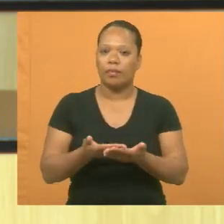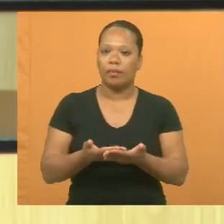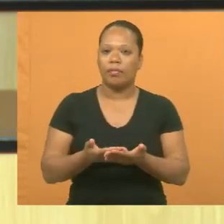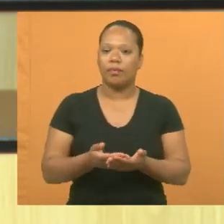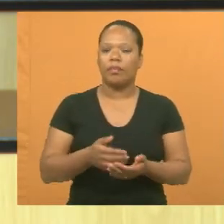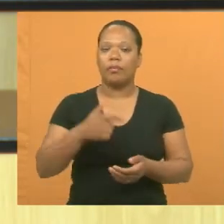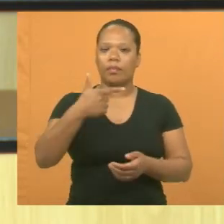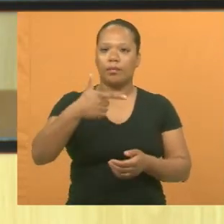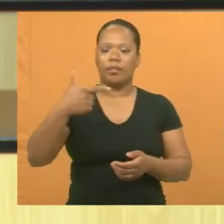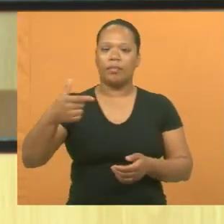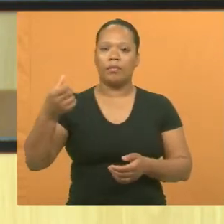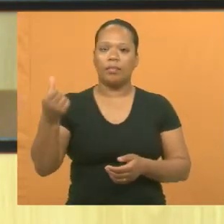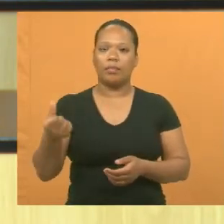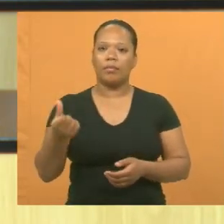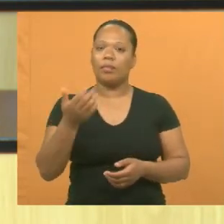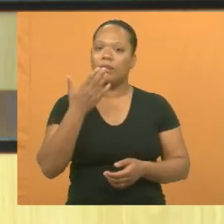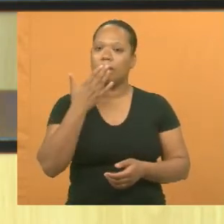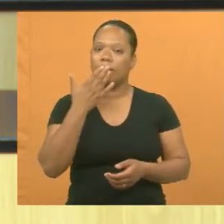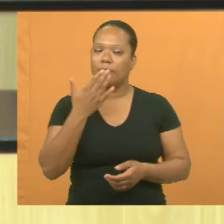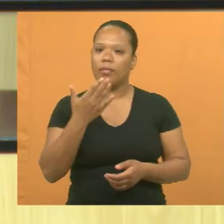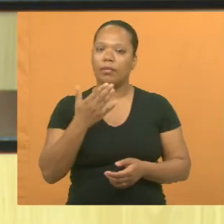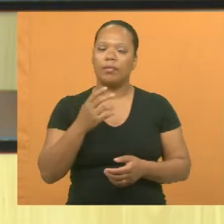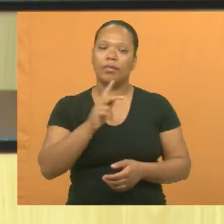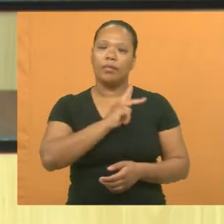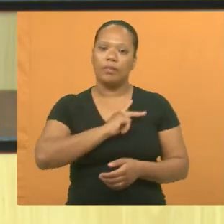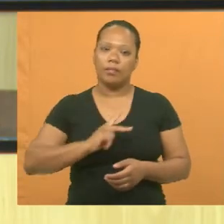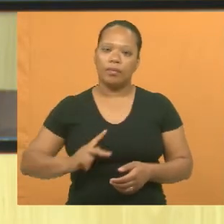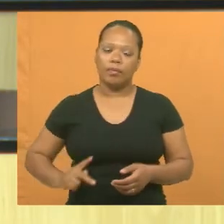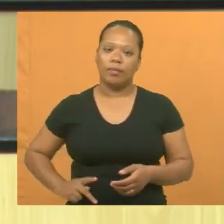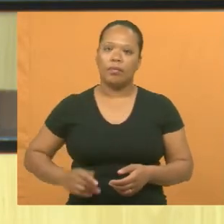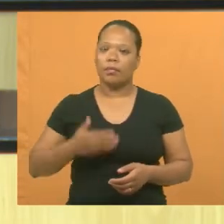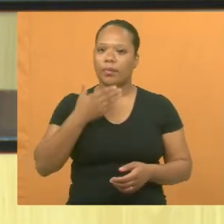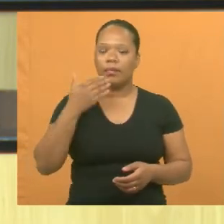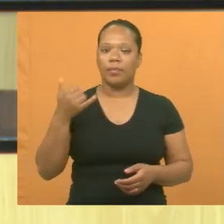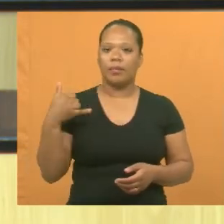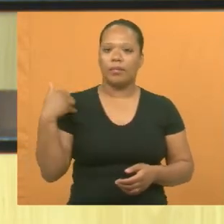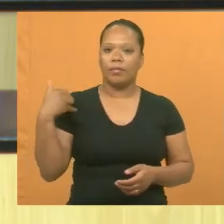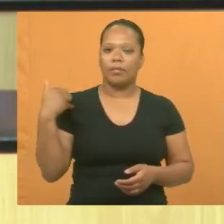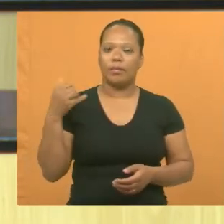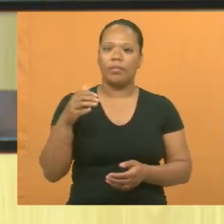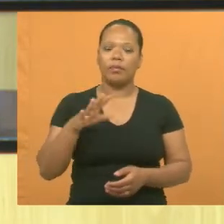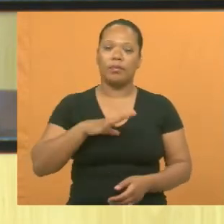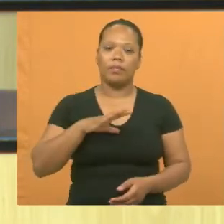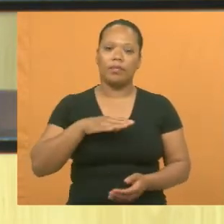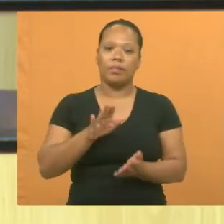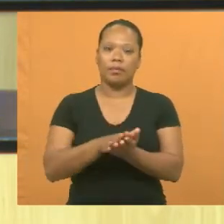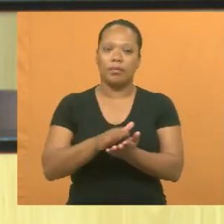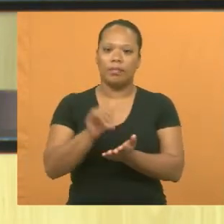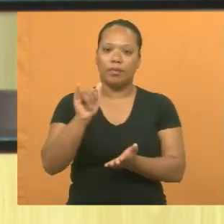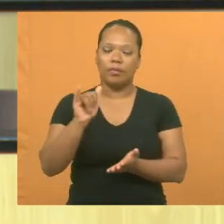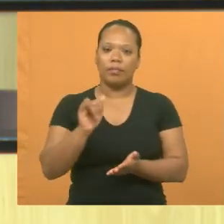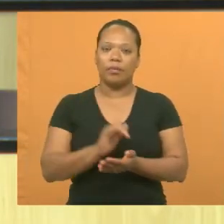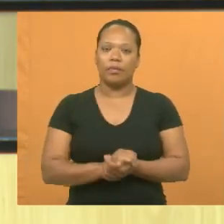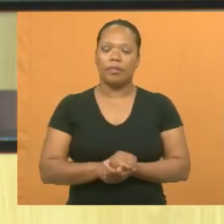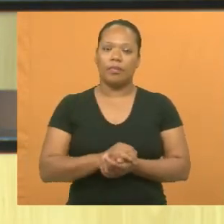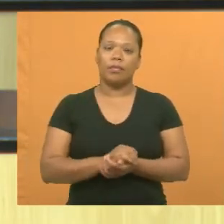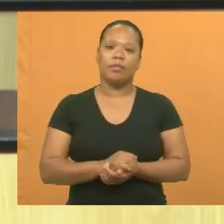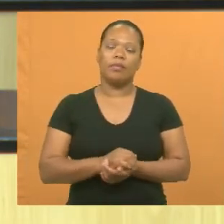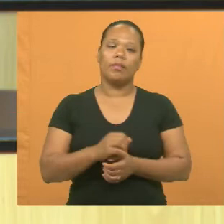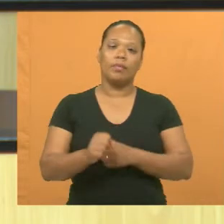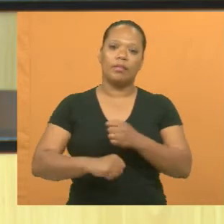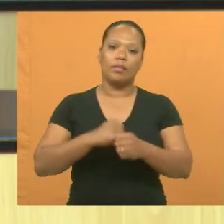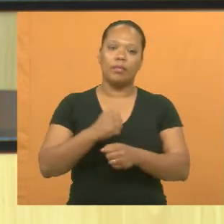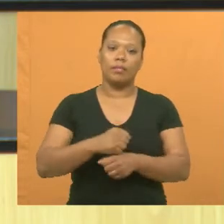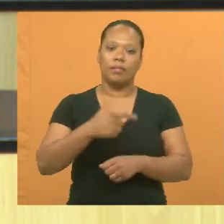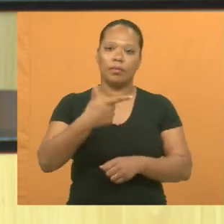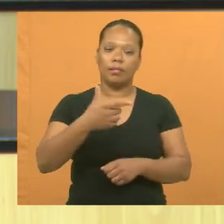226, requer em nome dos integrantes da Câmara da Melhor Idade de Jacareí, edição 2018, que a Agência